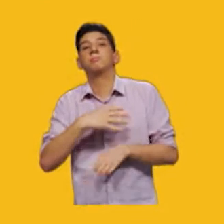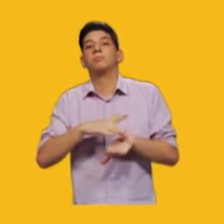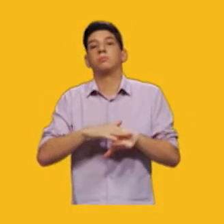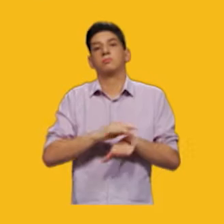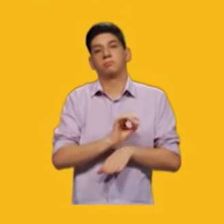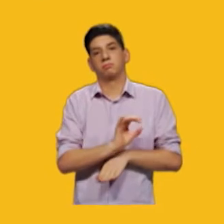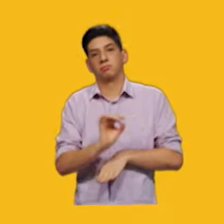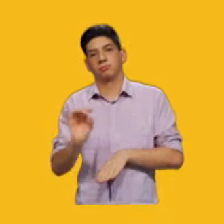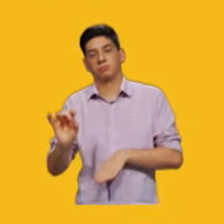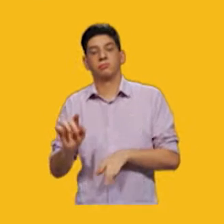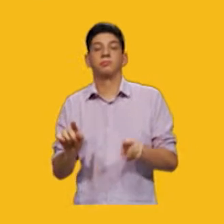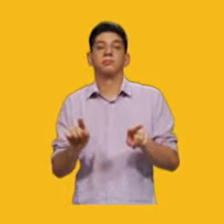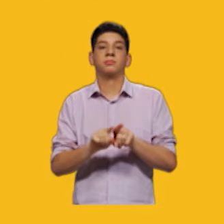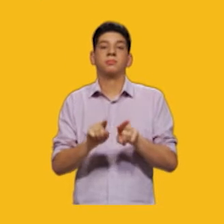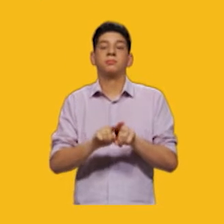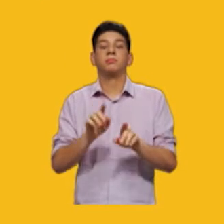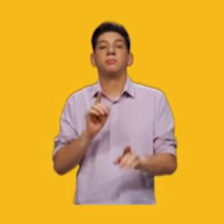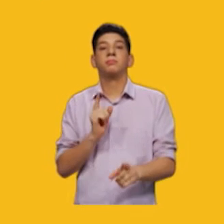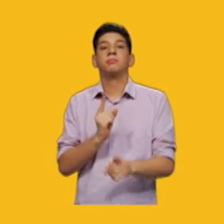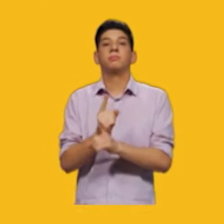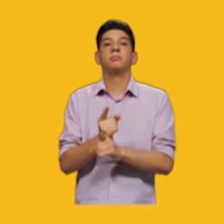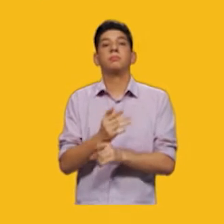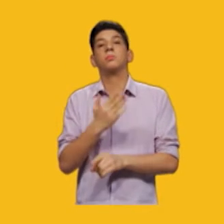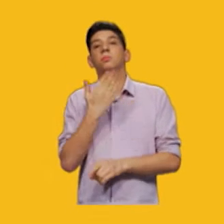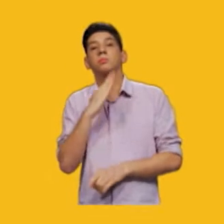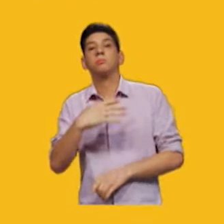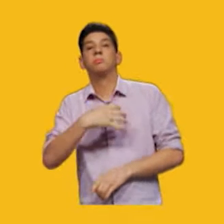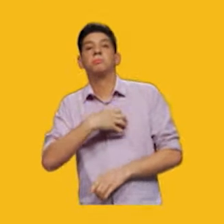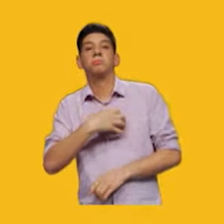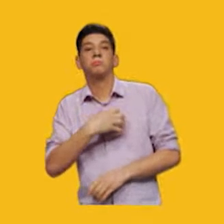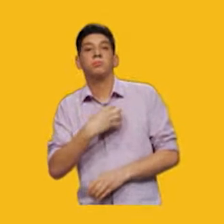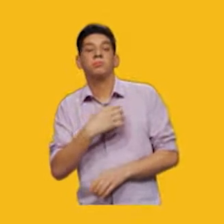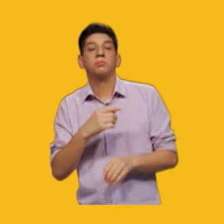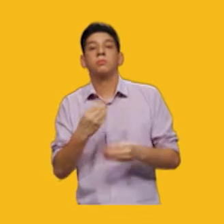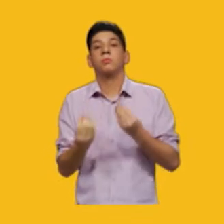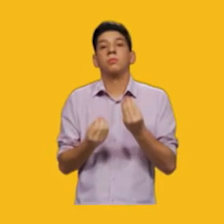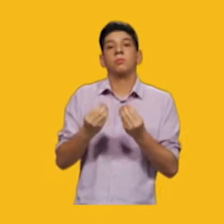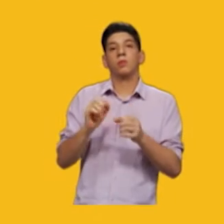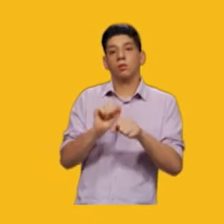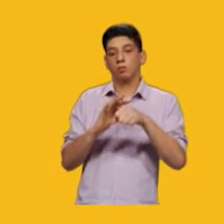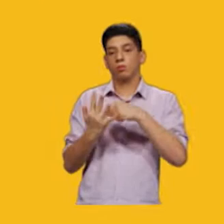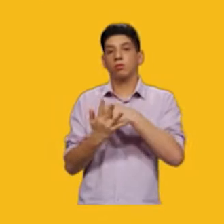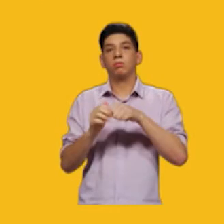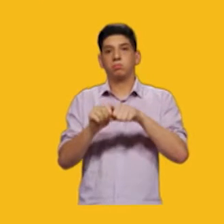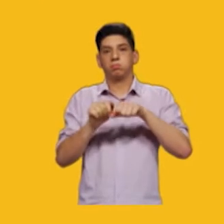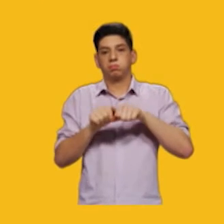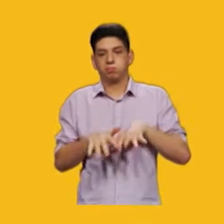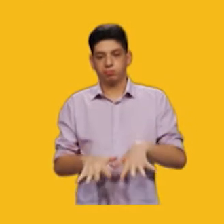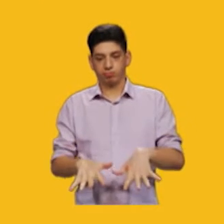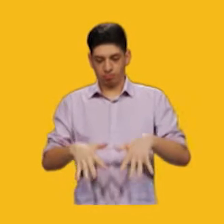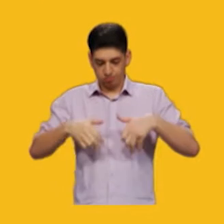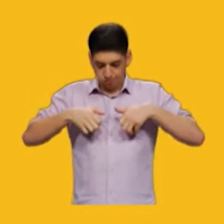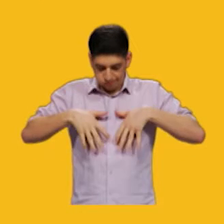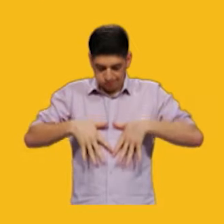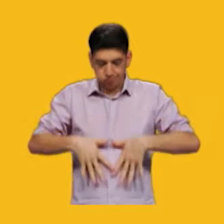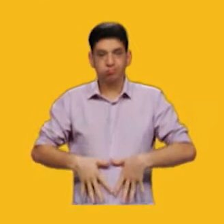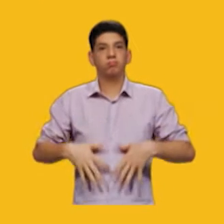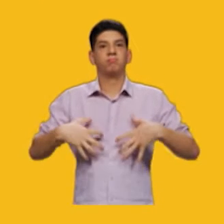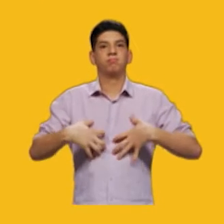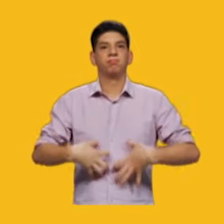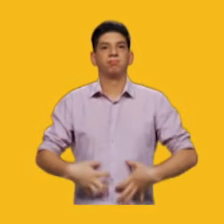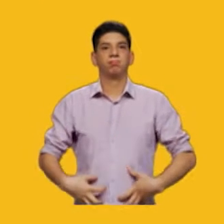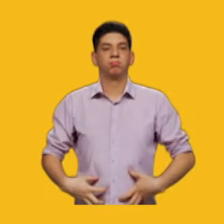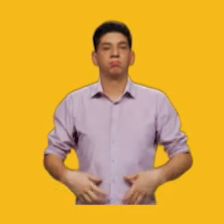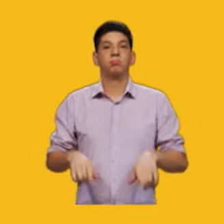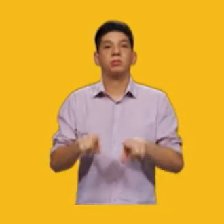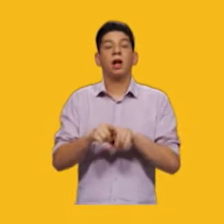também identificar os sintomas e a propagação do Covid-19 no organismo, reconhecer a importância das